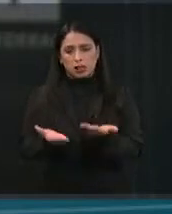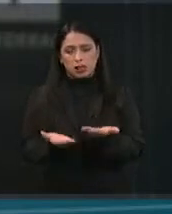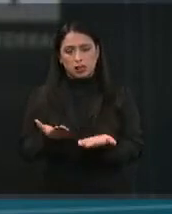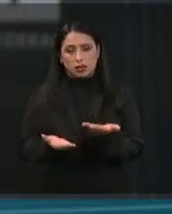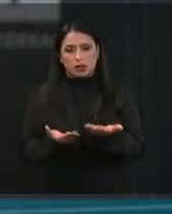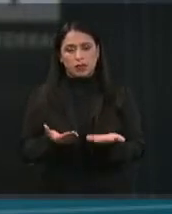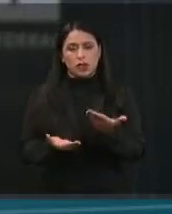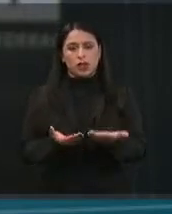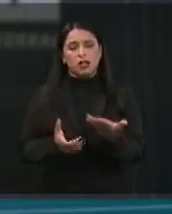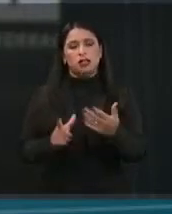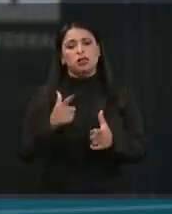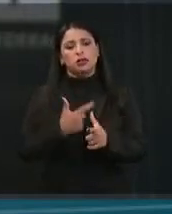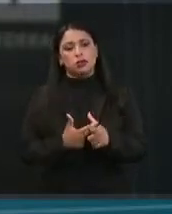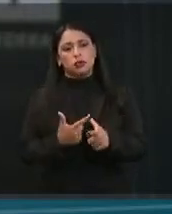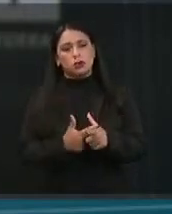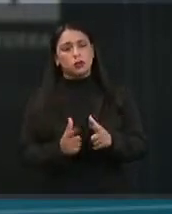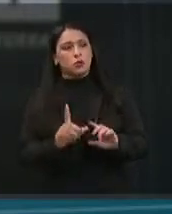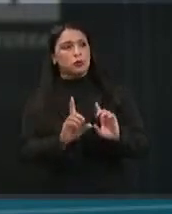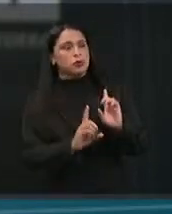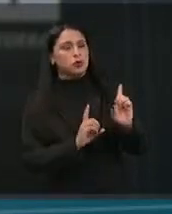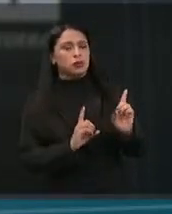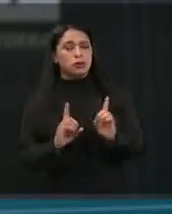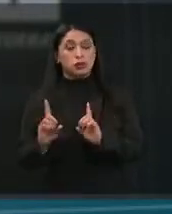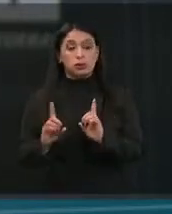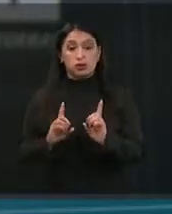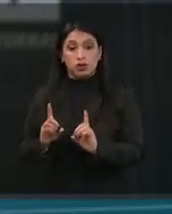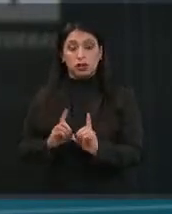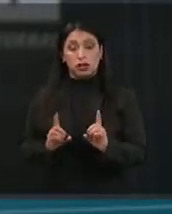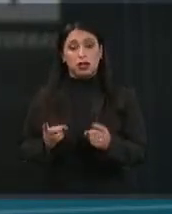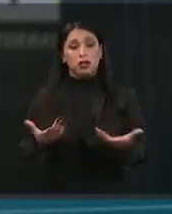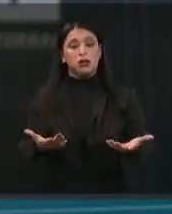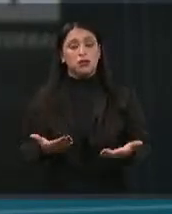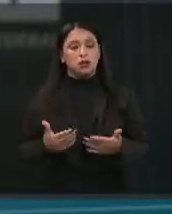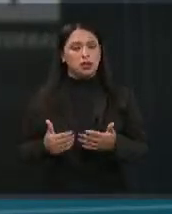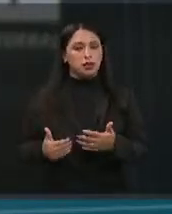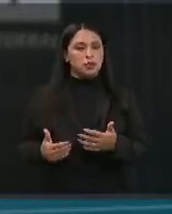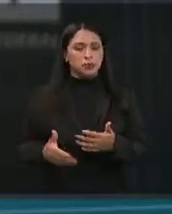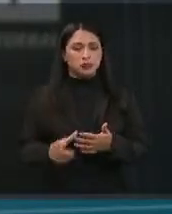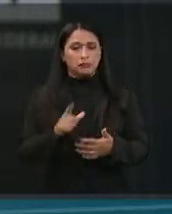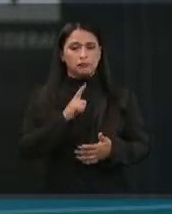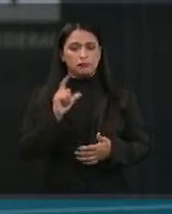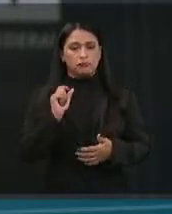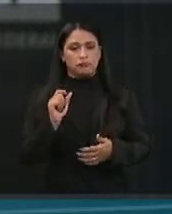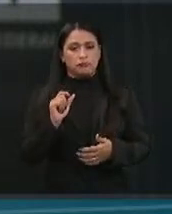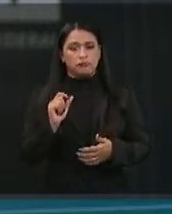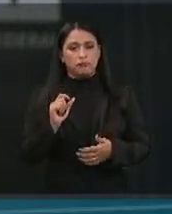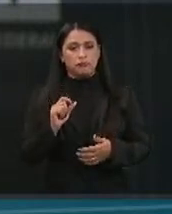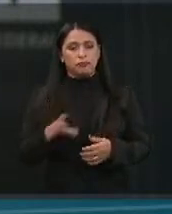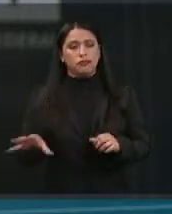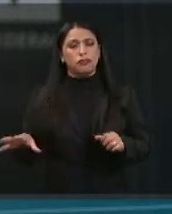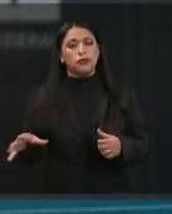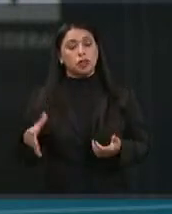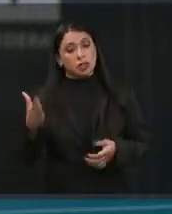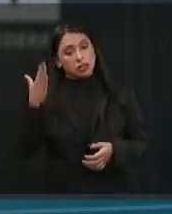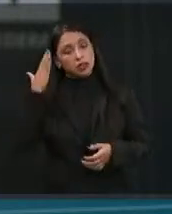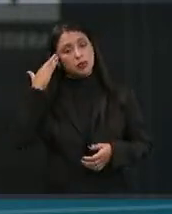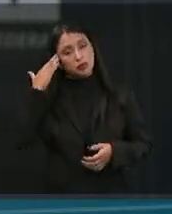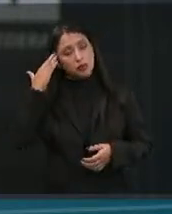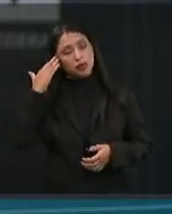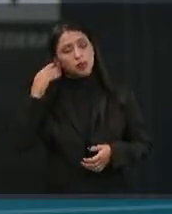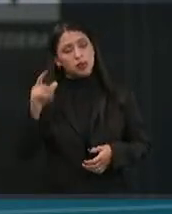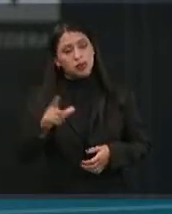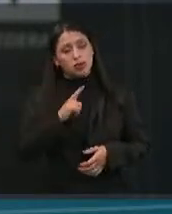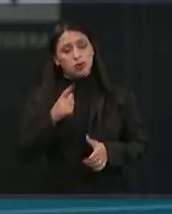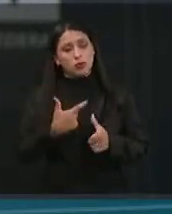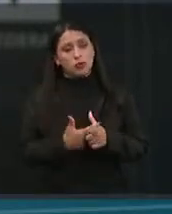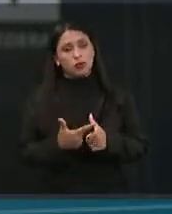e direitos se constroem nesse diálogo interdisciplinar. Gostaríamos de partir aqui do reconhecimento do problema que entendemos que aflige essa corte